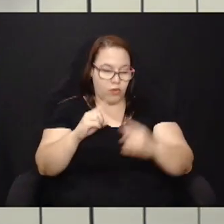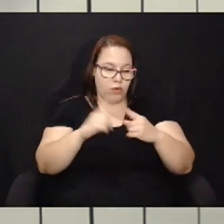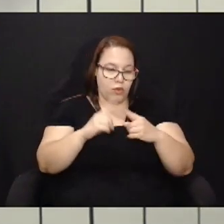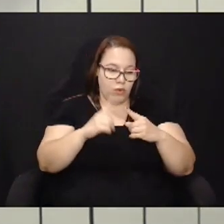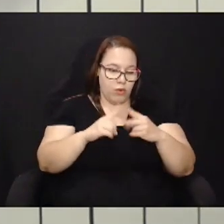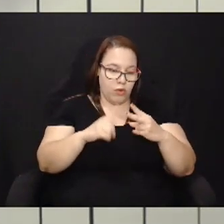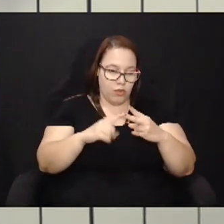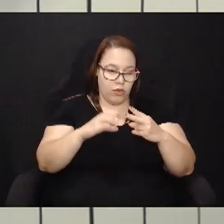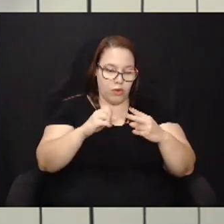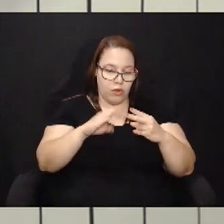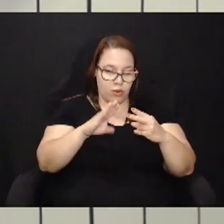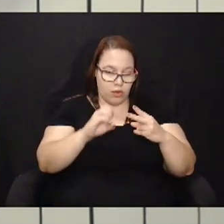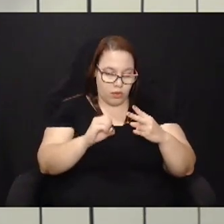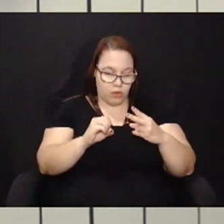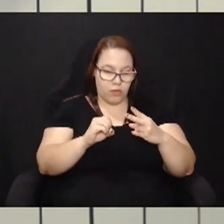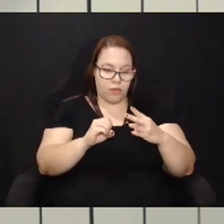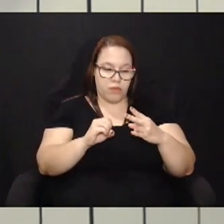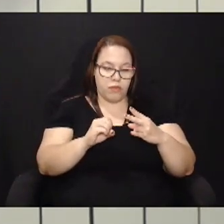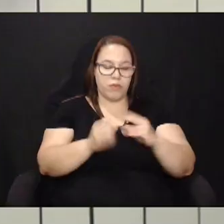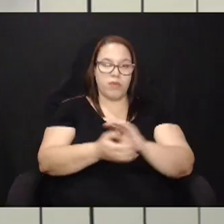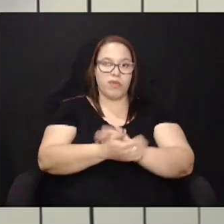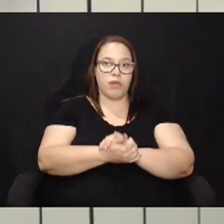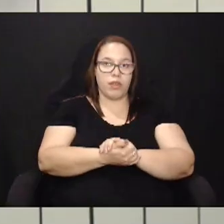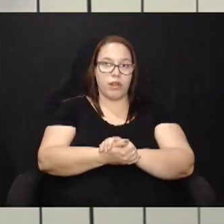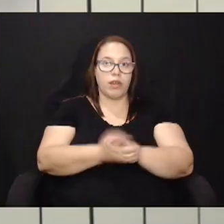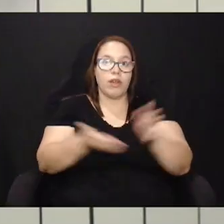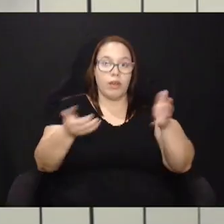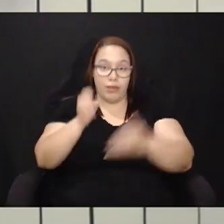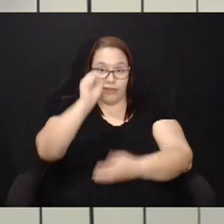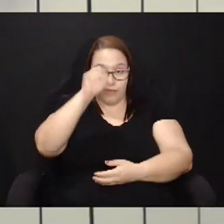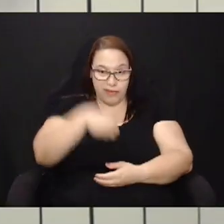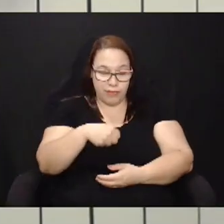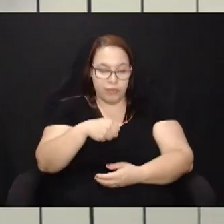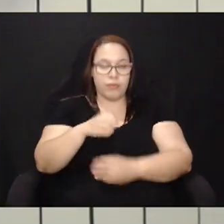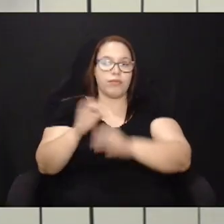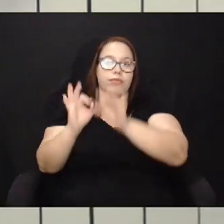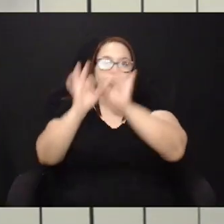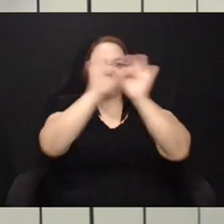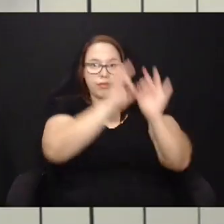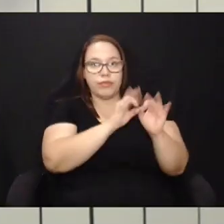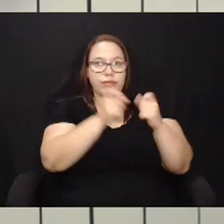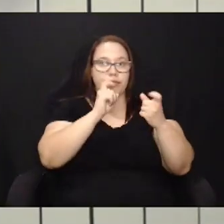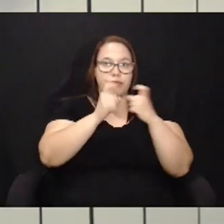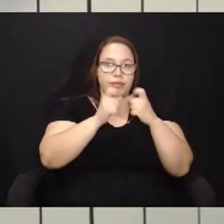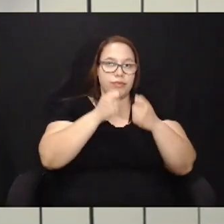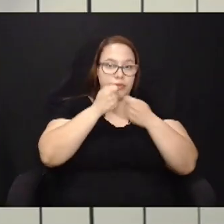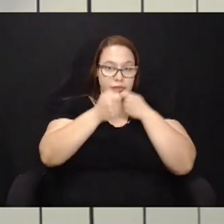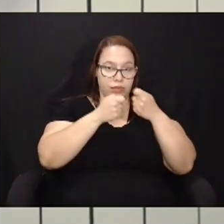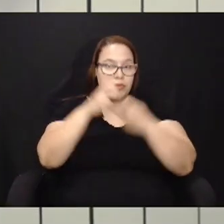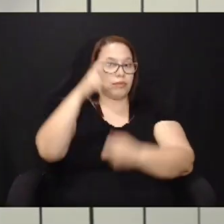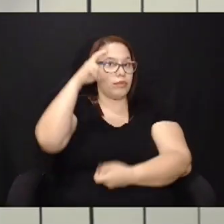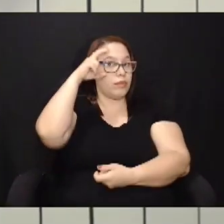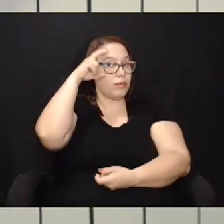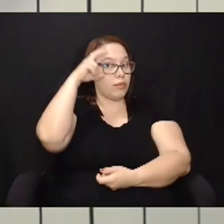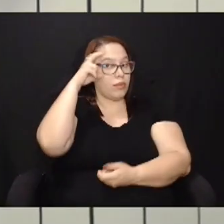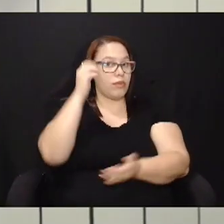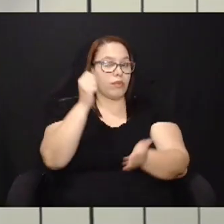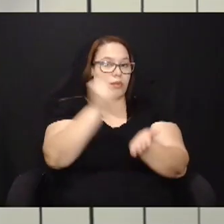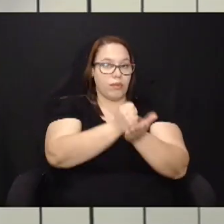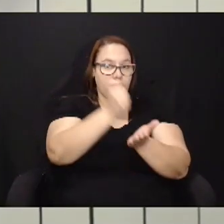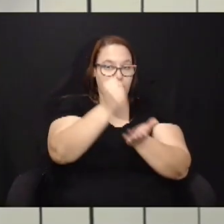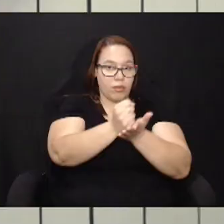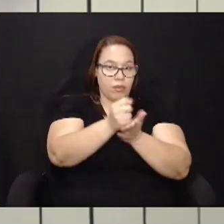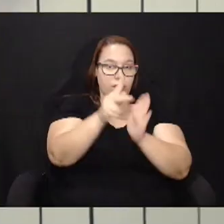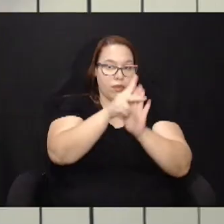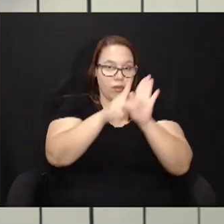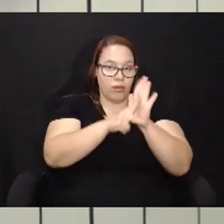Aladarque Cândido dos Santos. Agora sim, nós vamos acompanhar a reportagem do vereador Carlinhos Camelô, que protocolou um projeto de